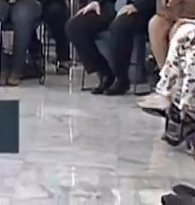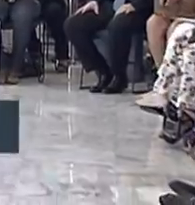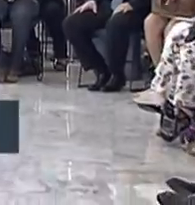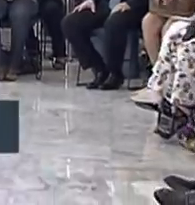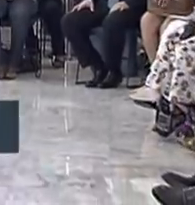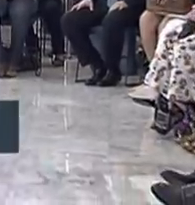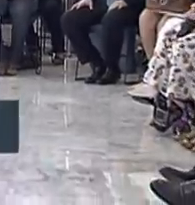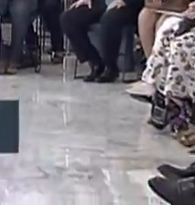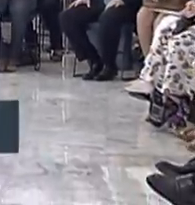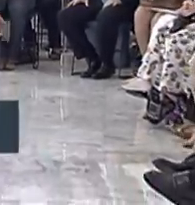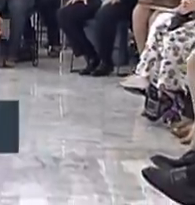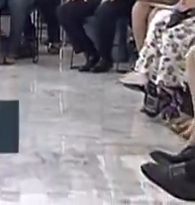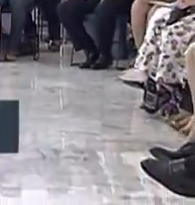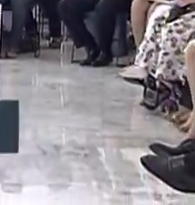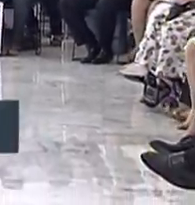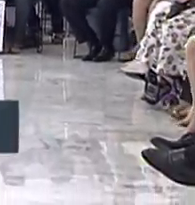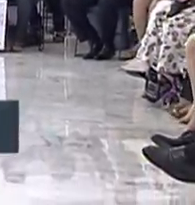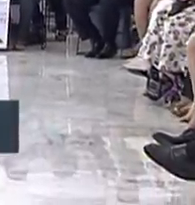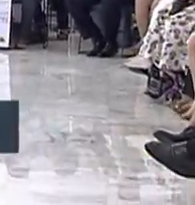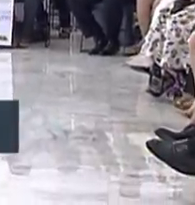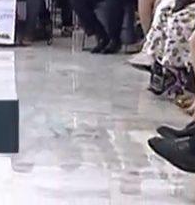e deixar o colégio